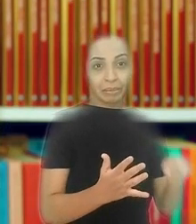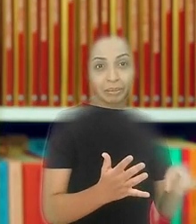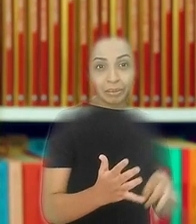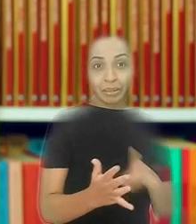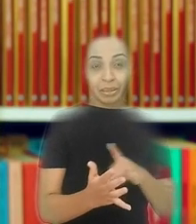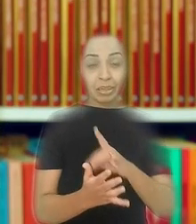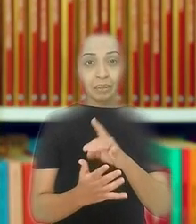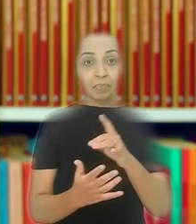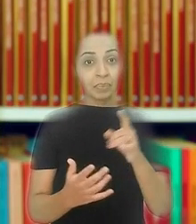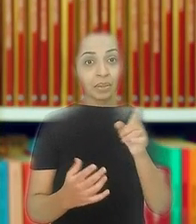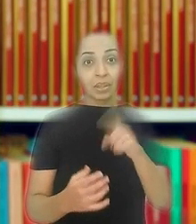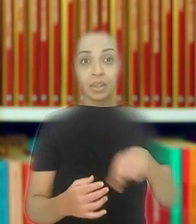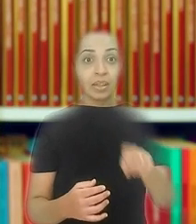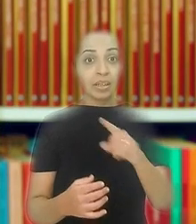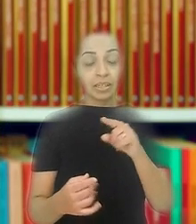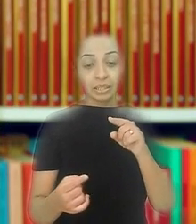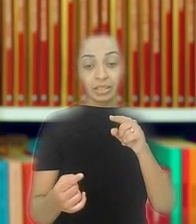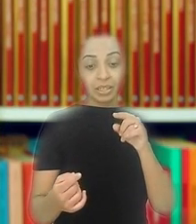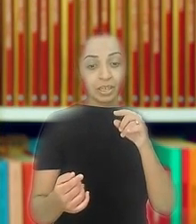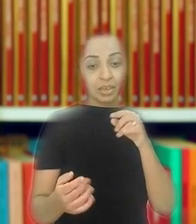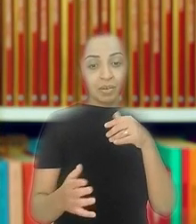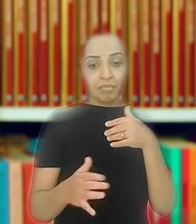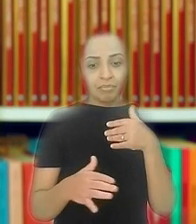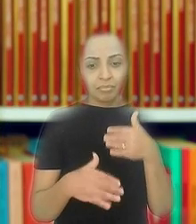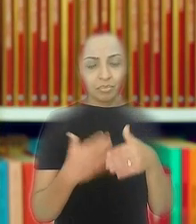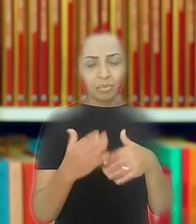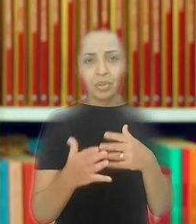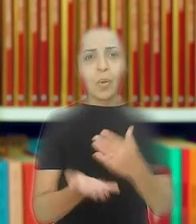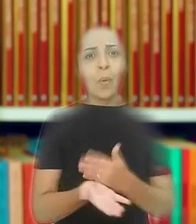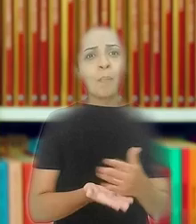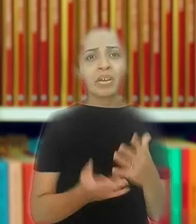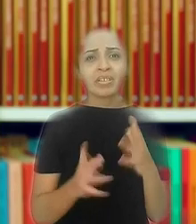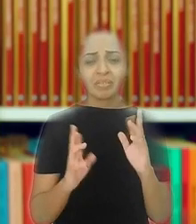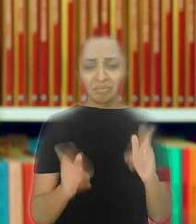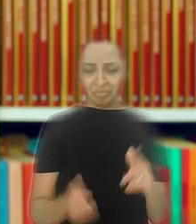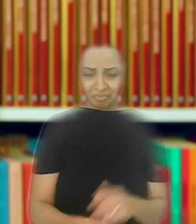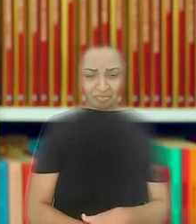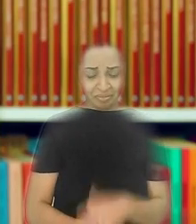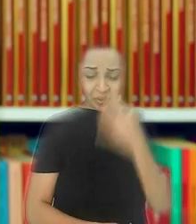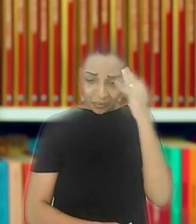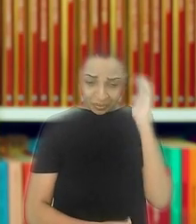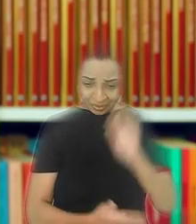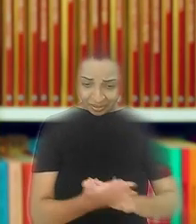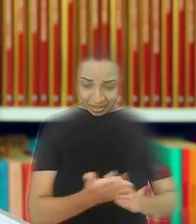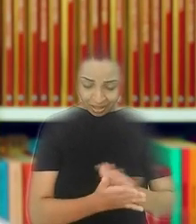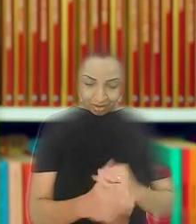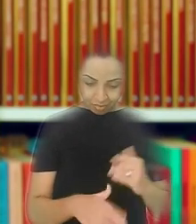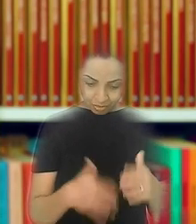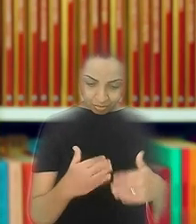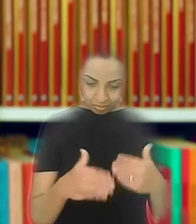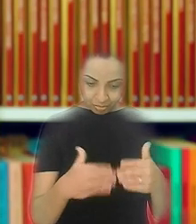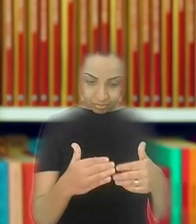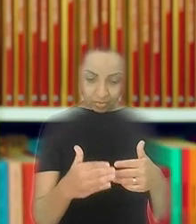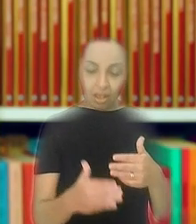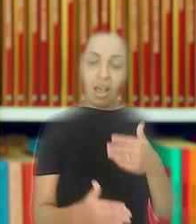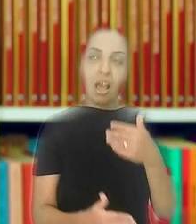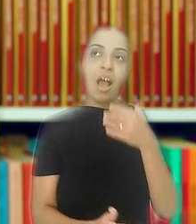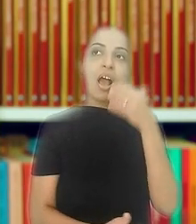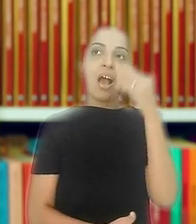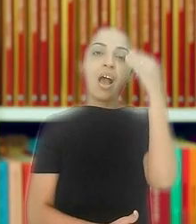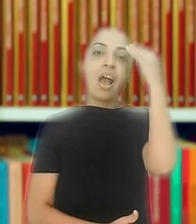a gente não vai pegando as coisas de início a gente precisa e avançando e entendendo o jogo